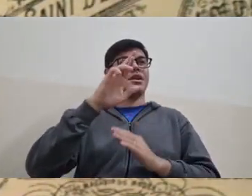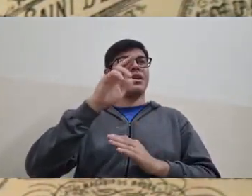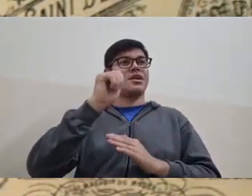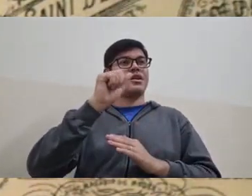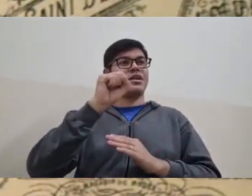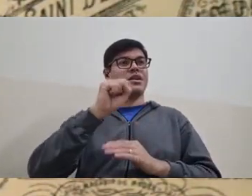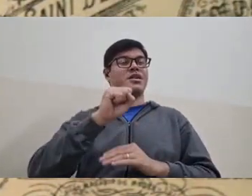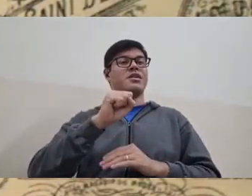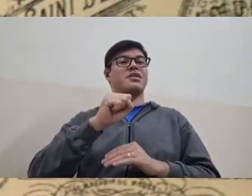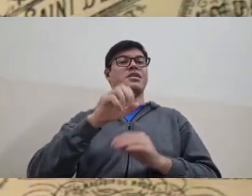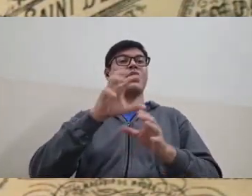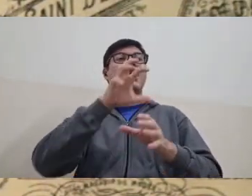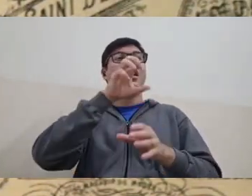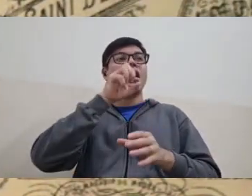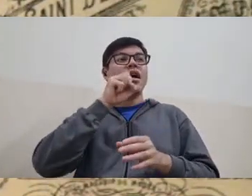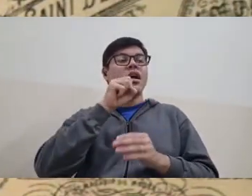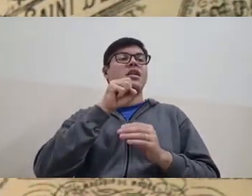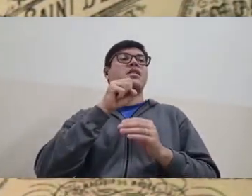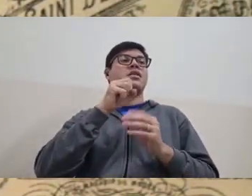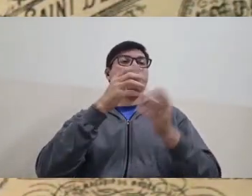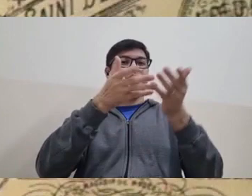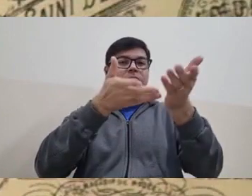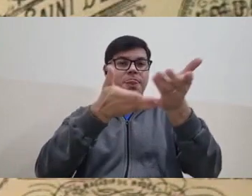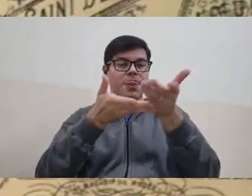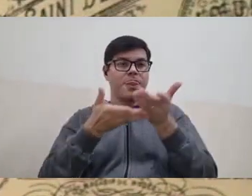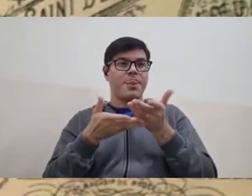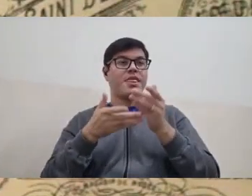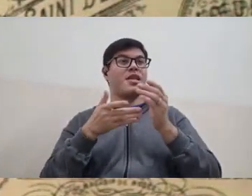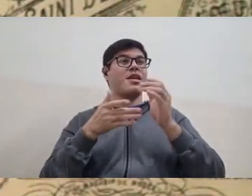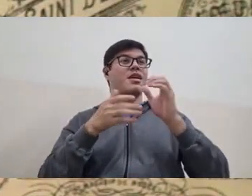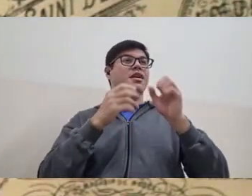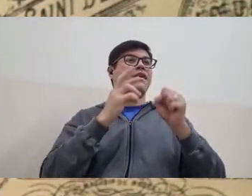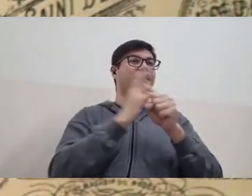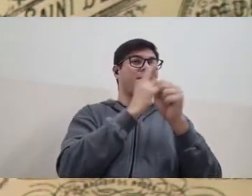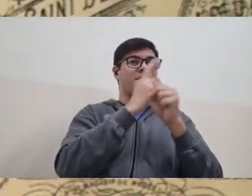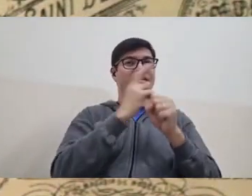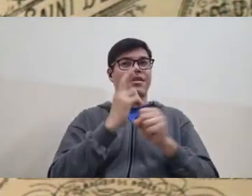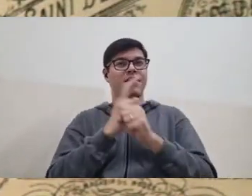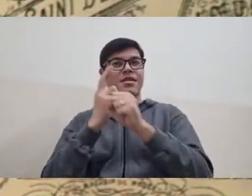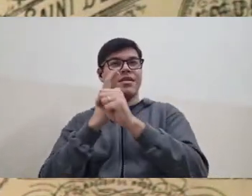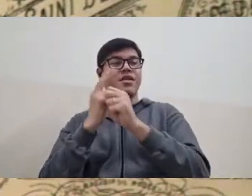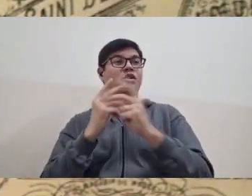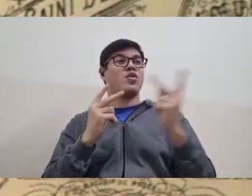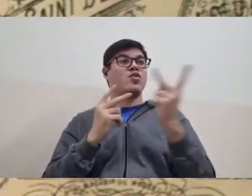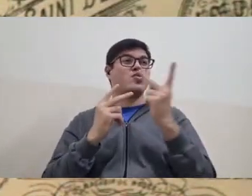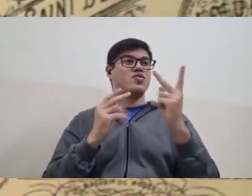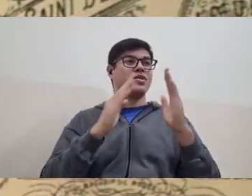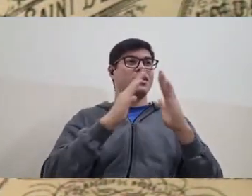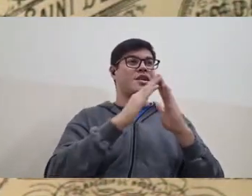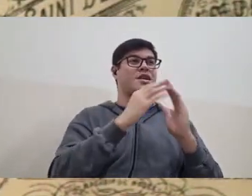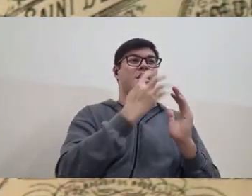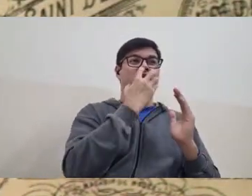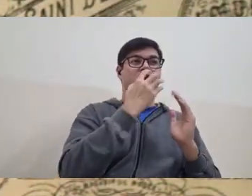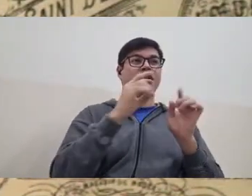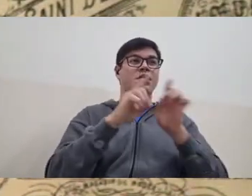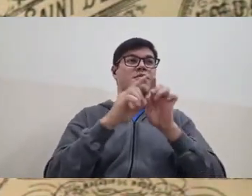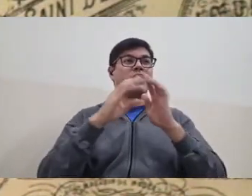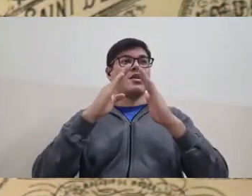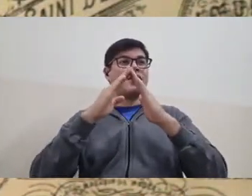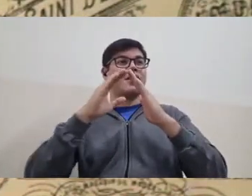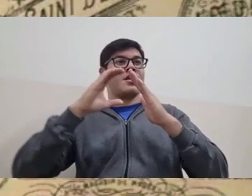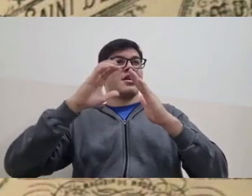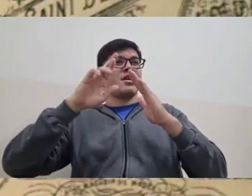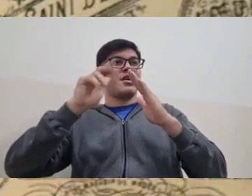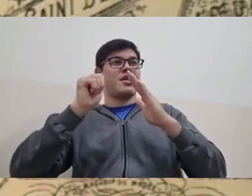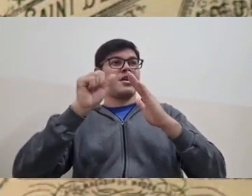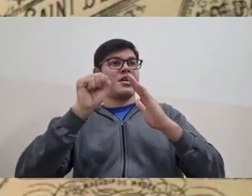trabalho do CRAS, a reinserção dos animais. O CRAS vai passar por uma reforma, tanto o Canil quanto o CRAS vão passar por uma reforma aí,